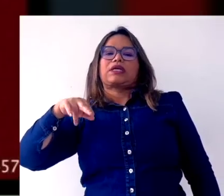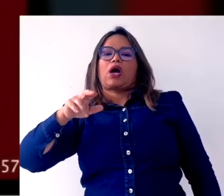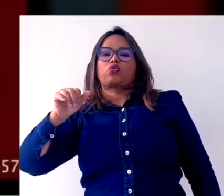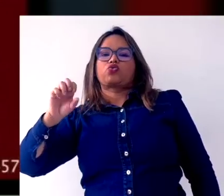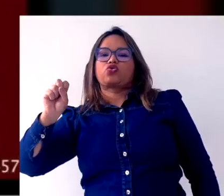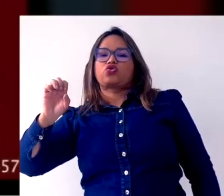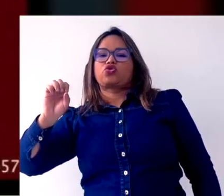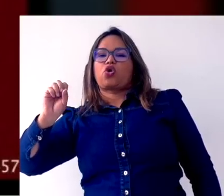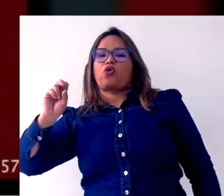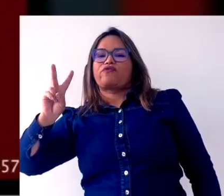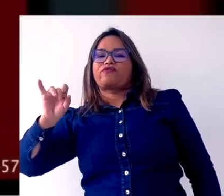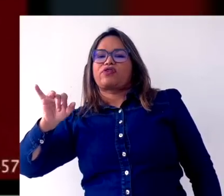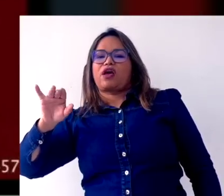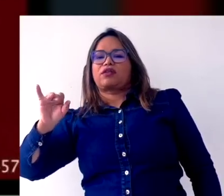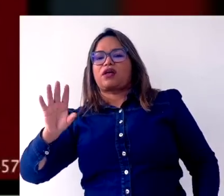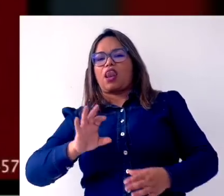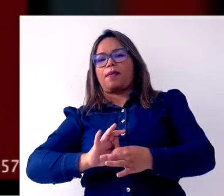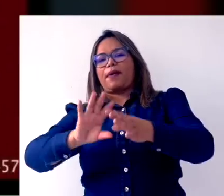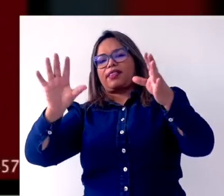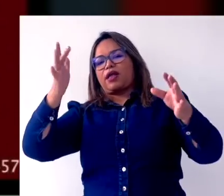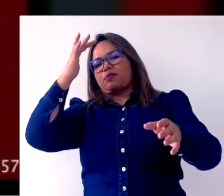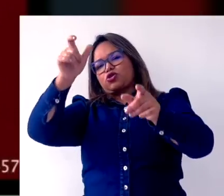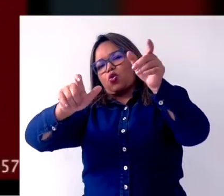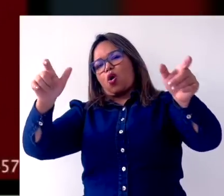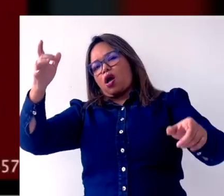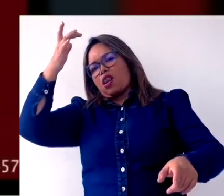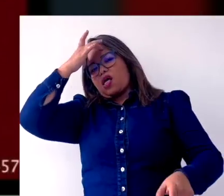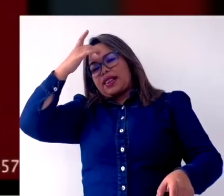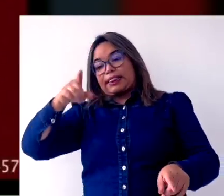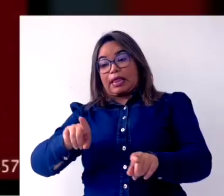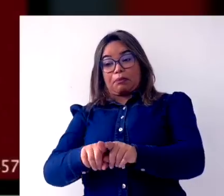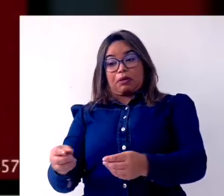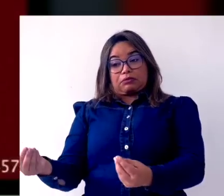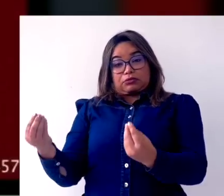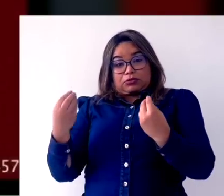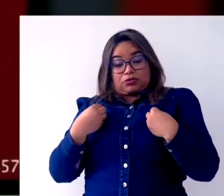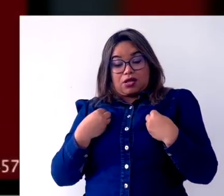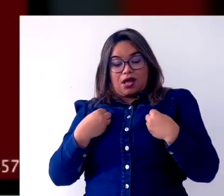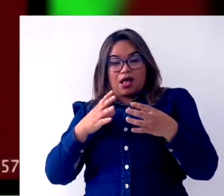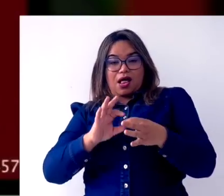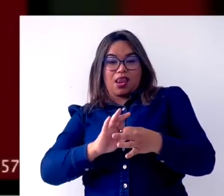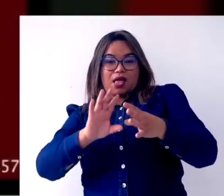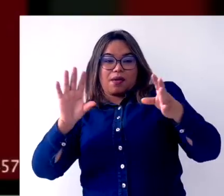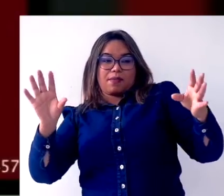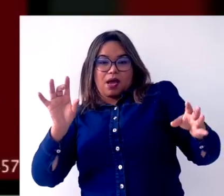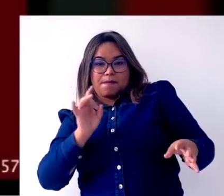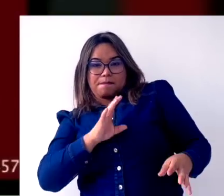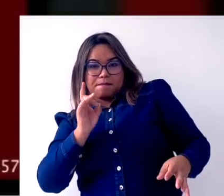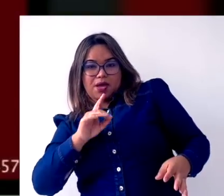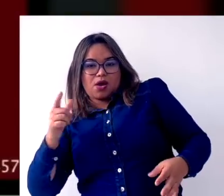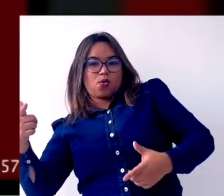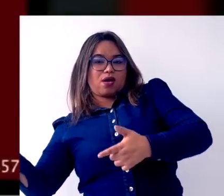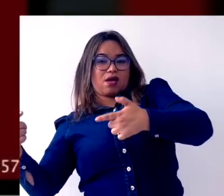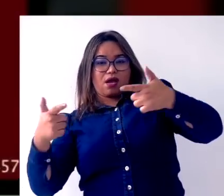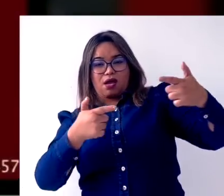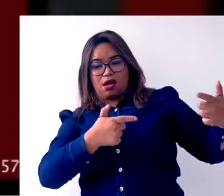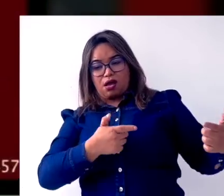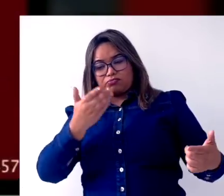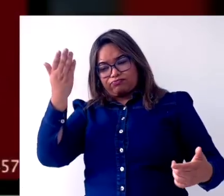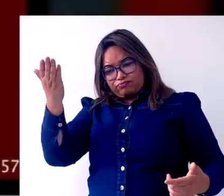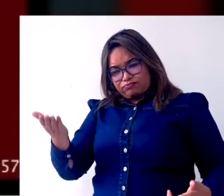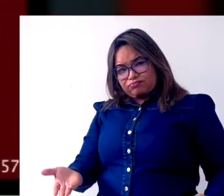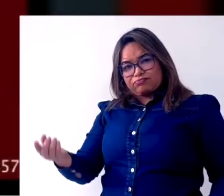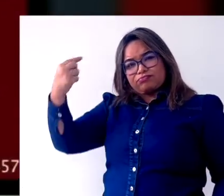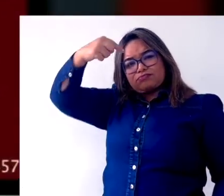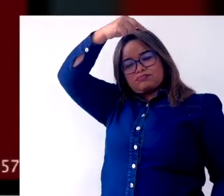pessoas para viverem segundo sua consciência e nos libertando do constante temor da guerra nuclear. Vossa Santidade,